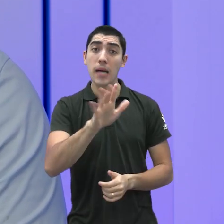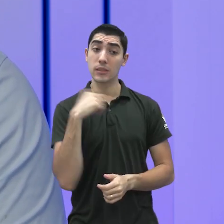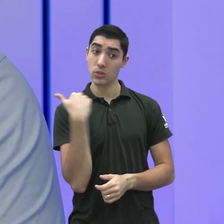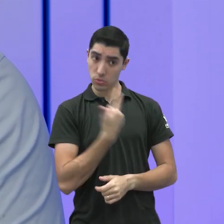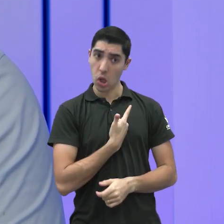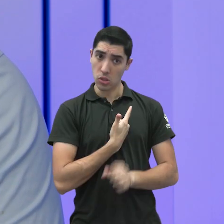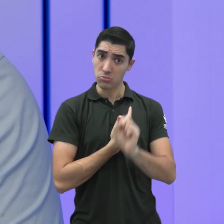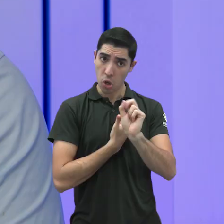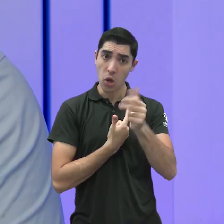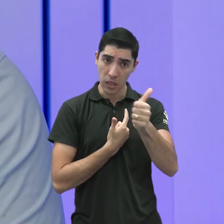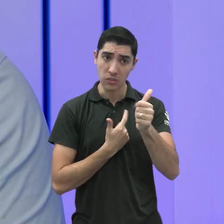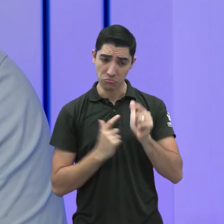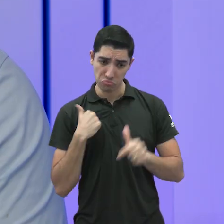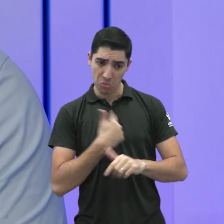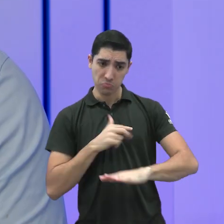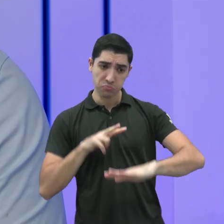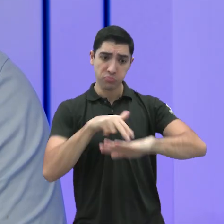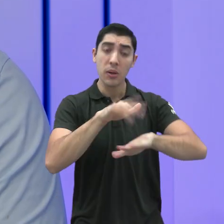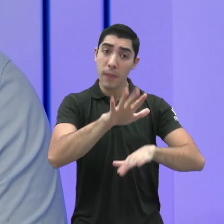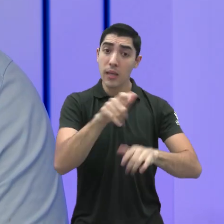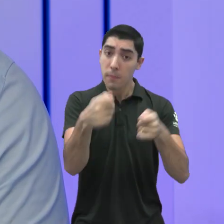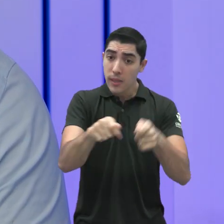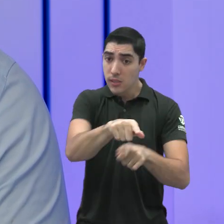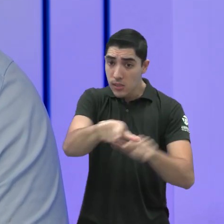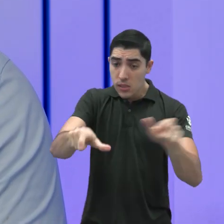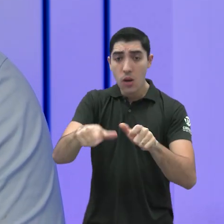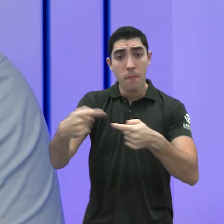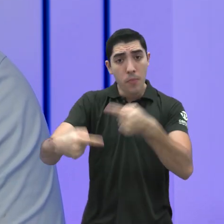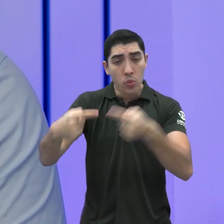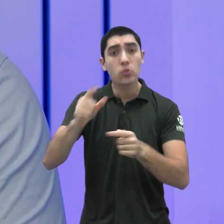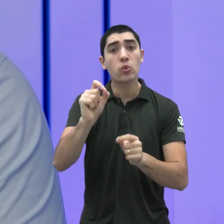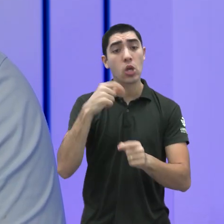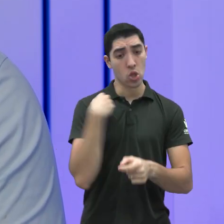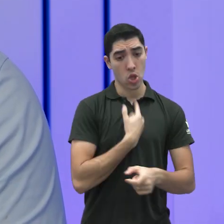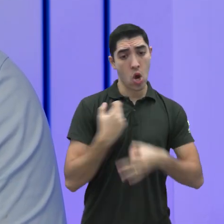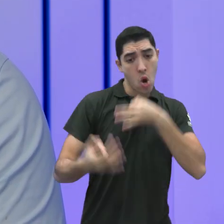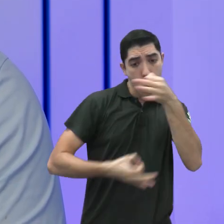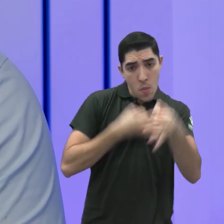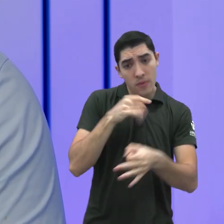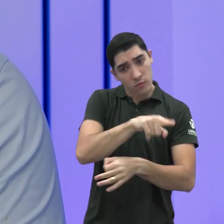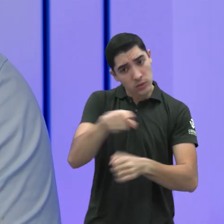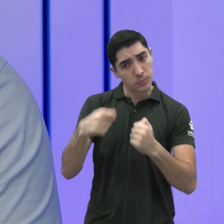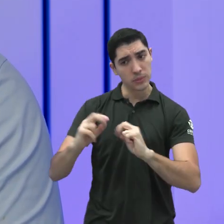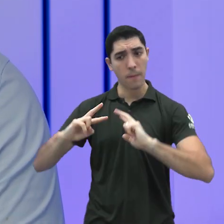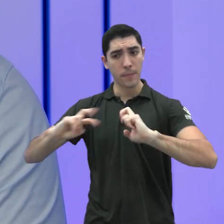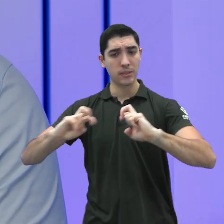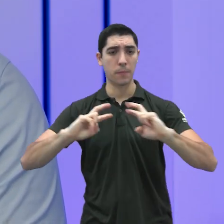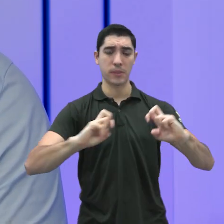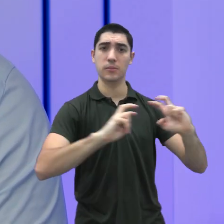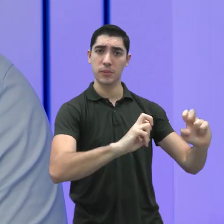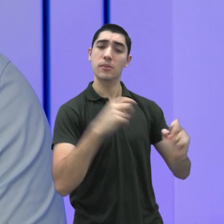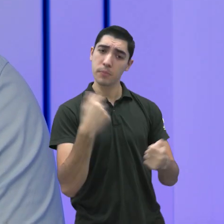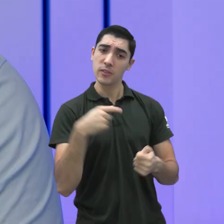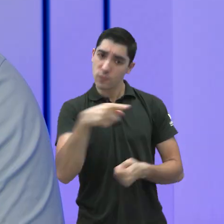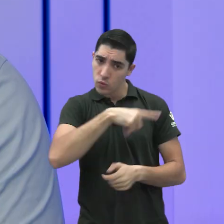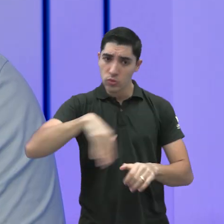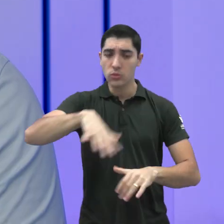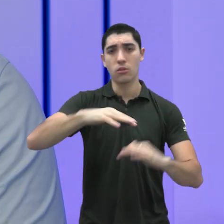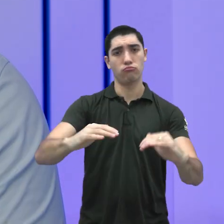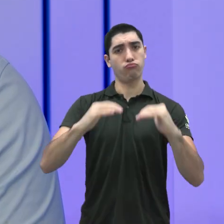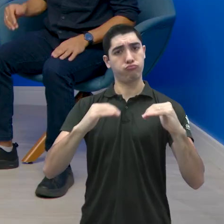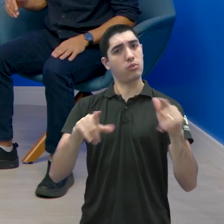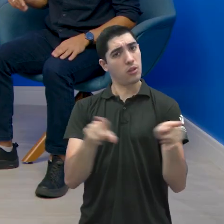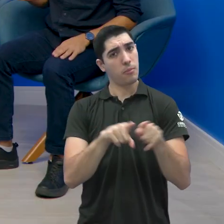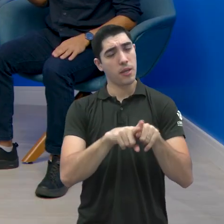Nós precisamos ser escutados, né? E trazer as nossas opiniões e as nossas demandas para o município e para a política em